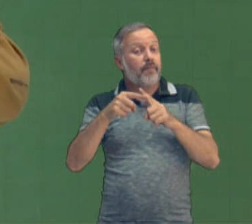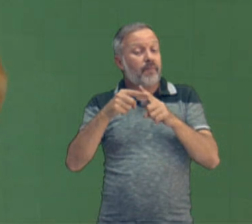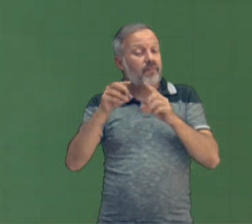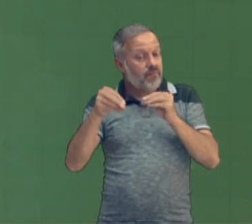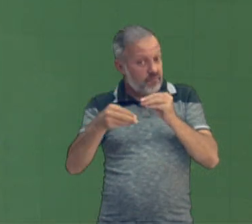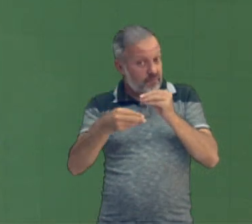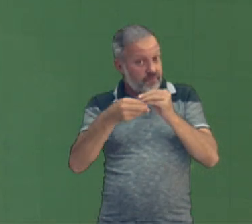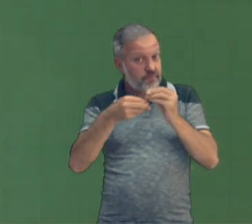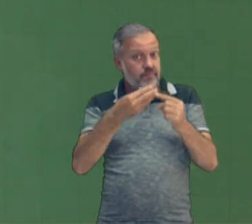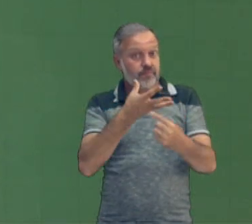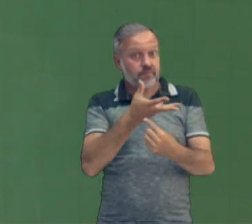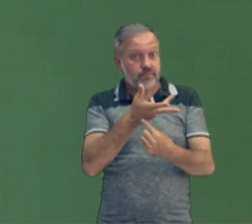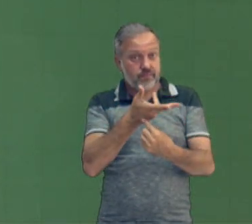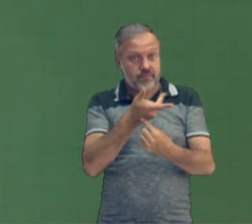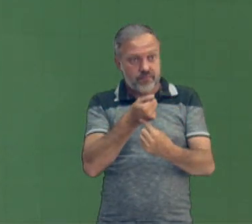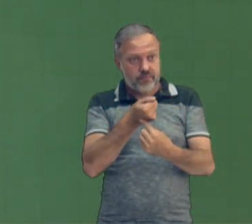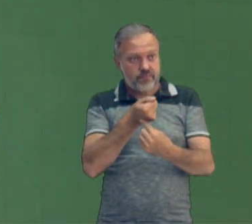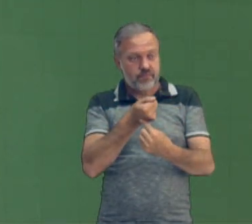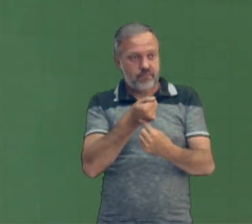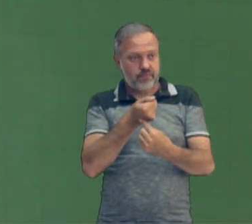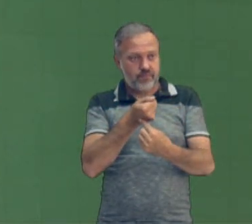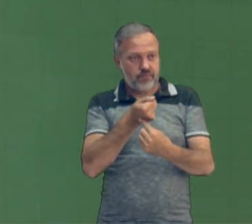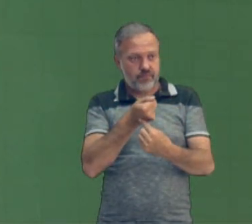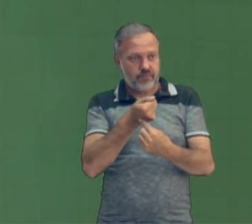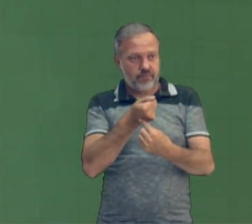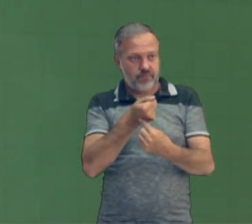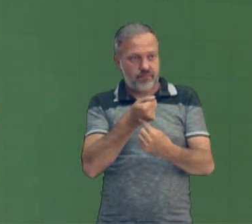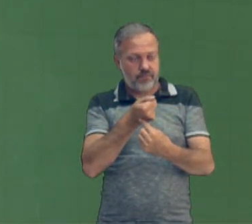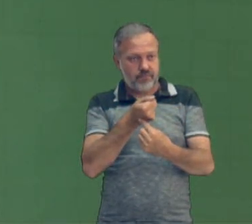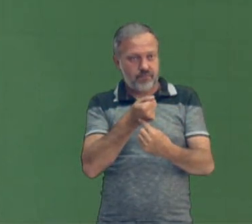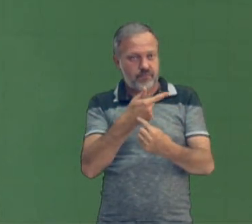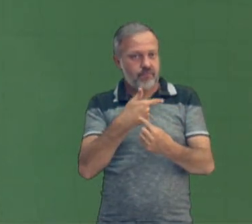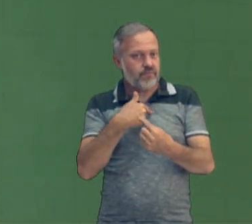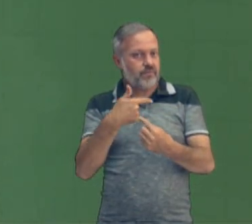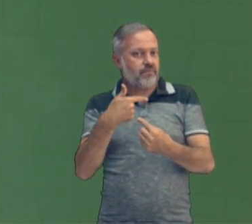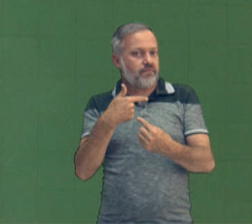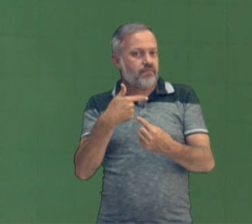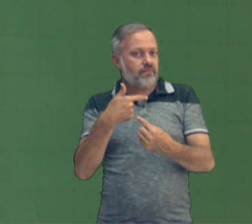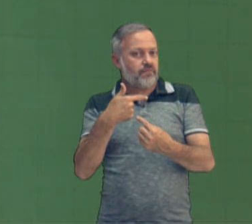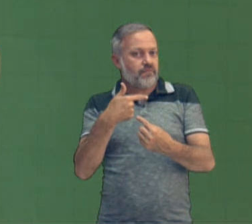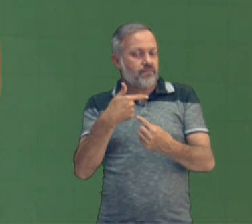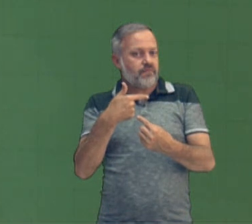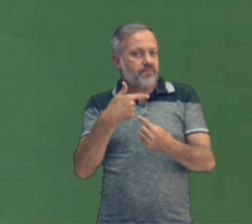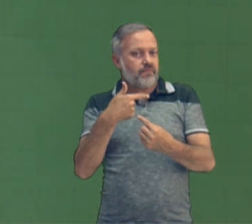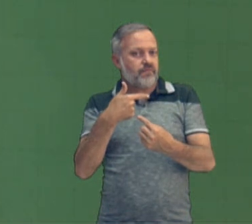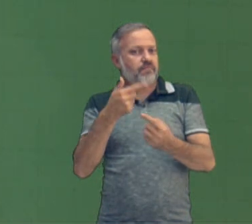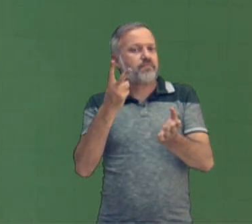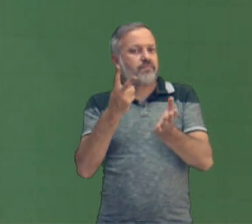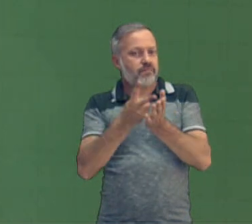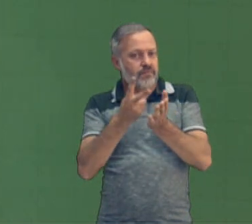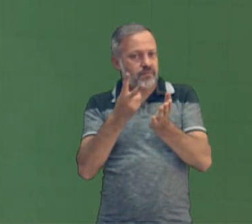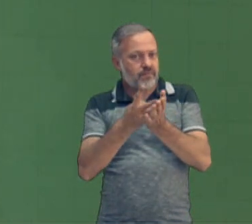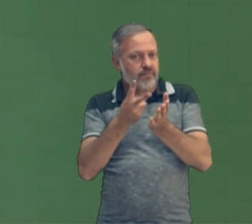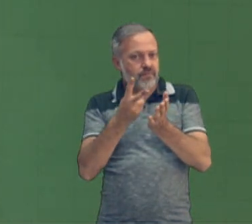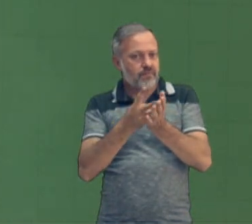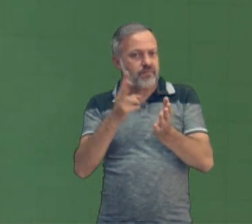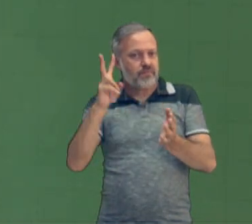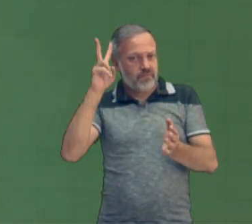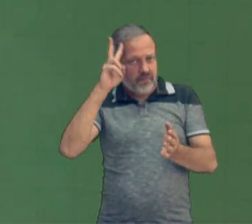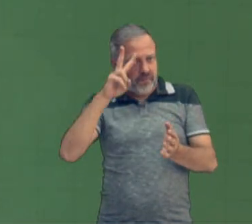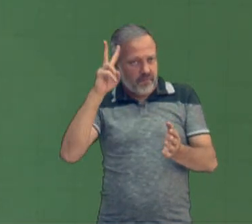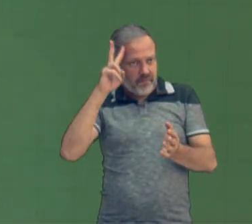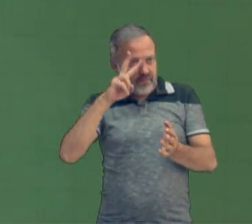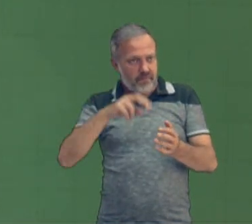expressão. Como eles não têm texto sagrado escrito, então é uma tradição oral, mas que fica tudo muito registrado